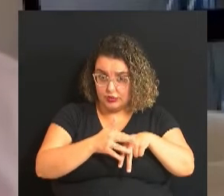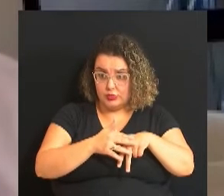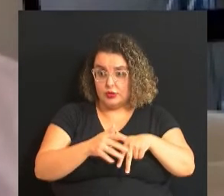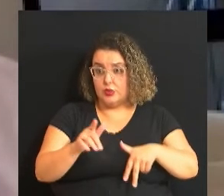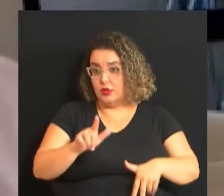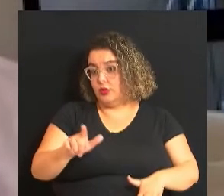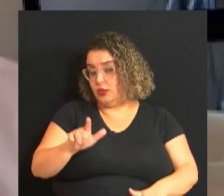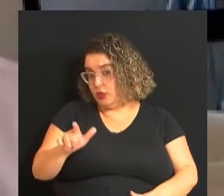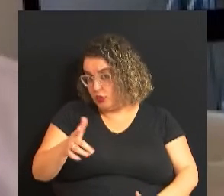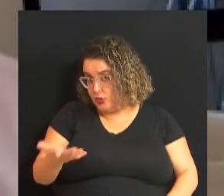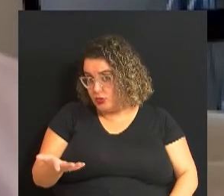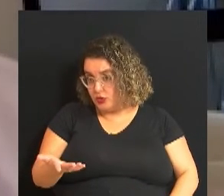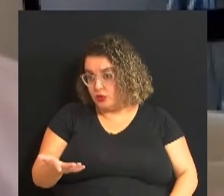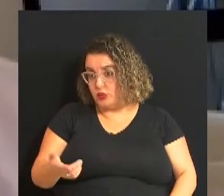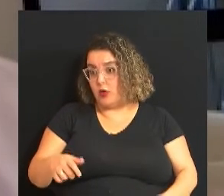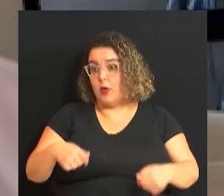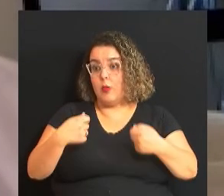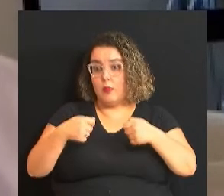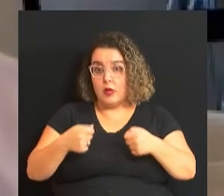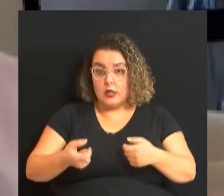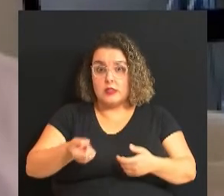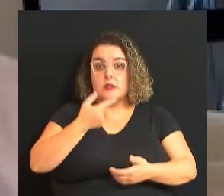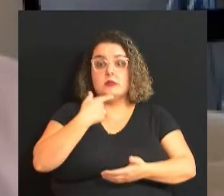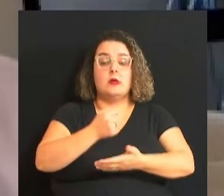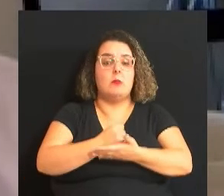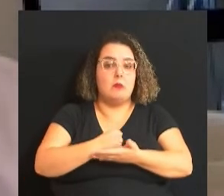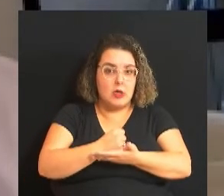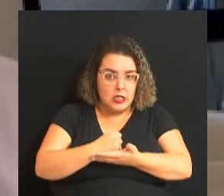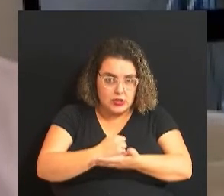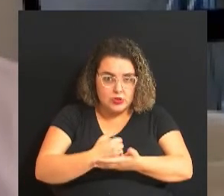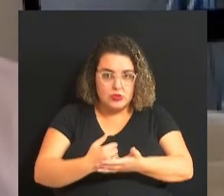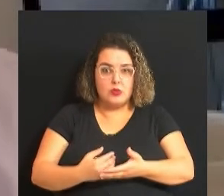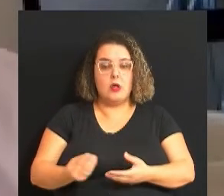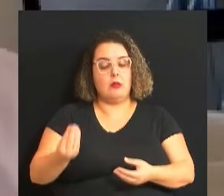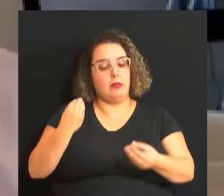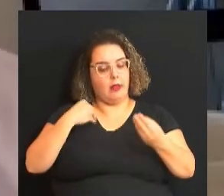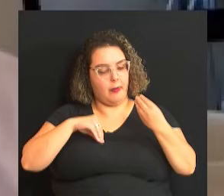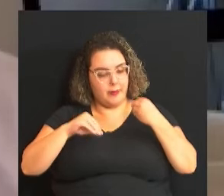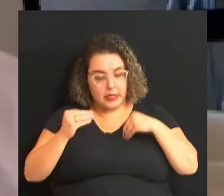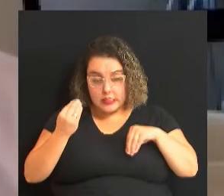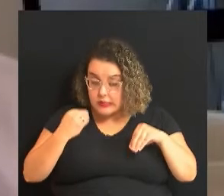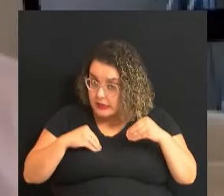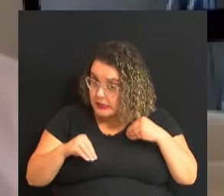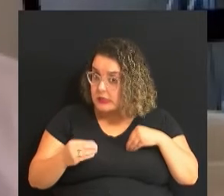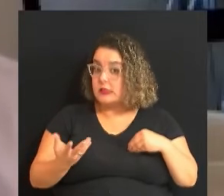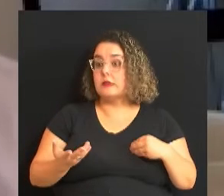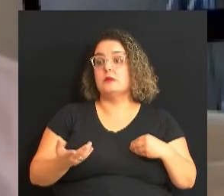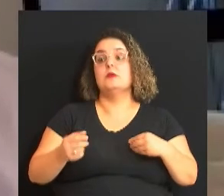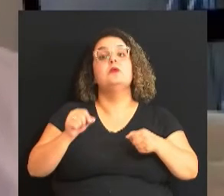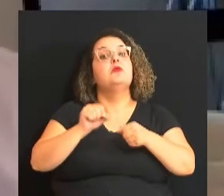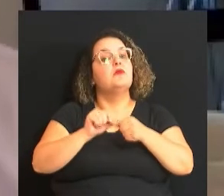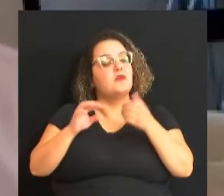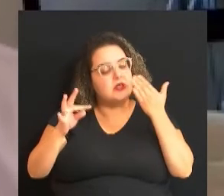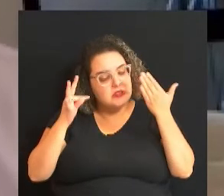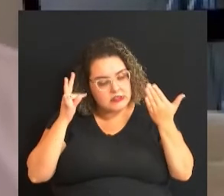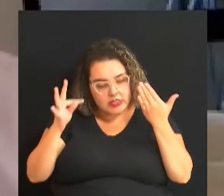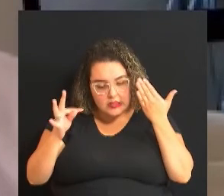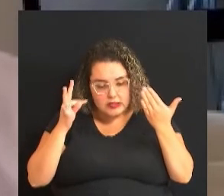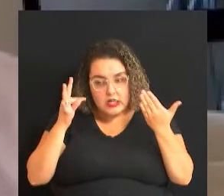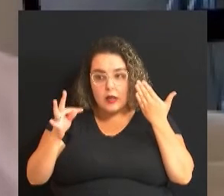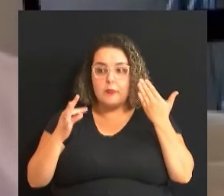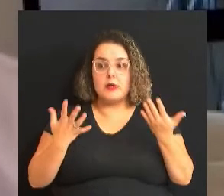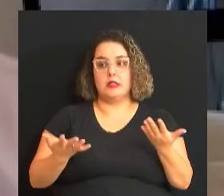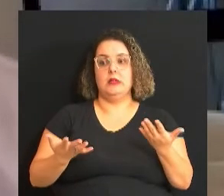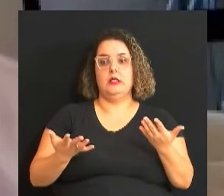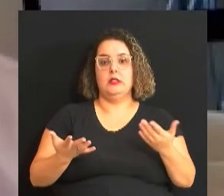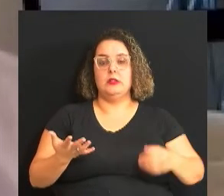você tem que lançar mão até de medicamentos antidepressivos, né? Você tem que fazer terapia, né? Você lança